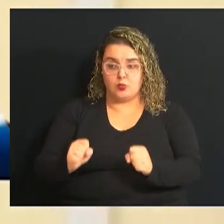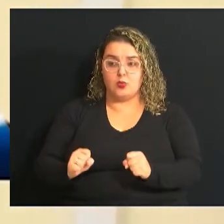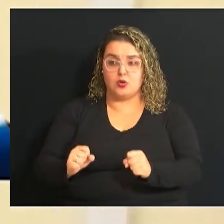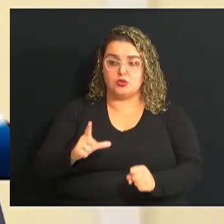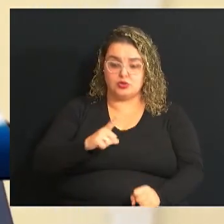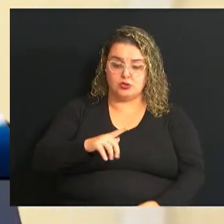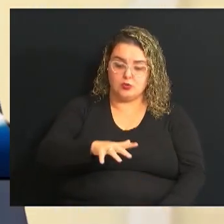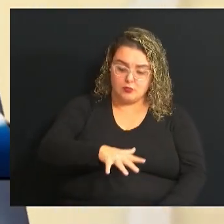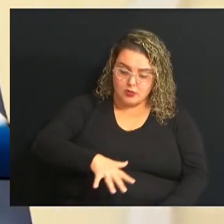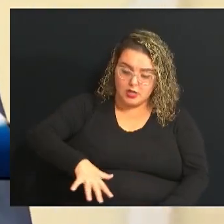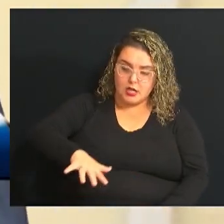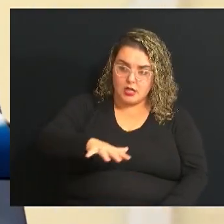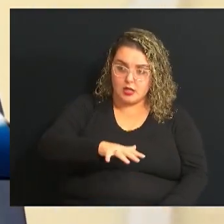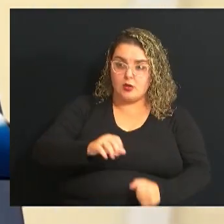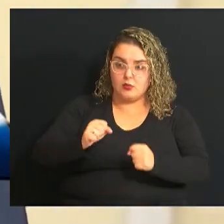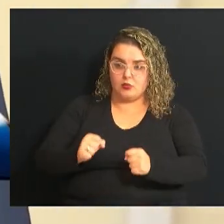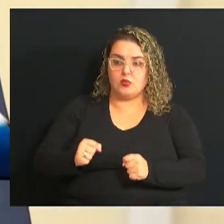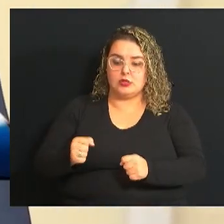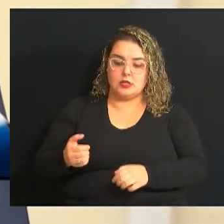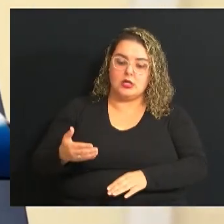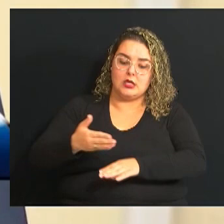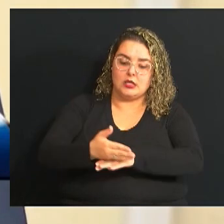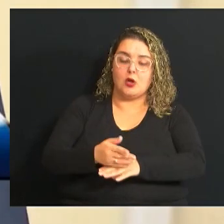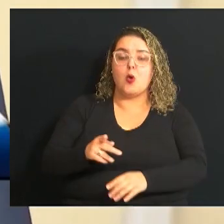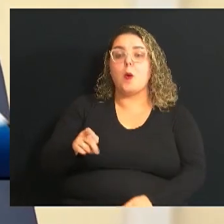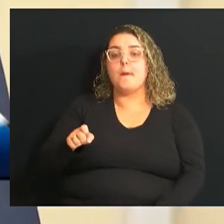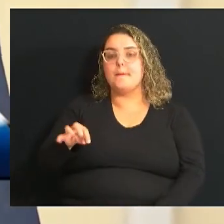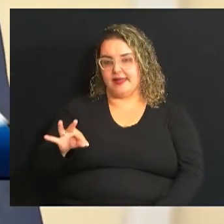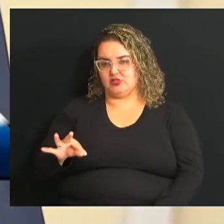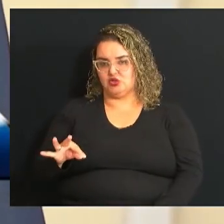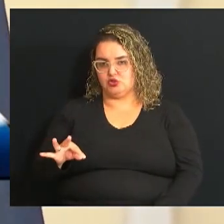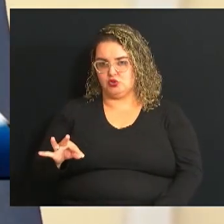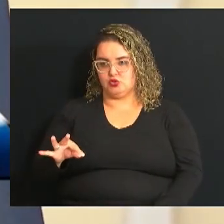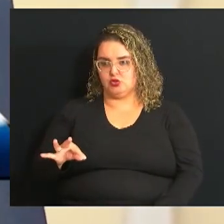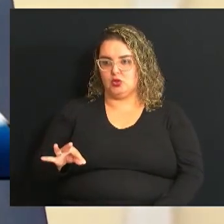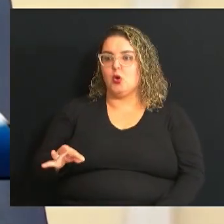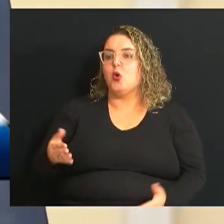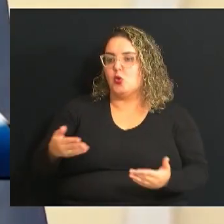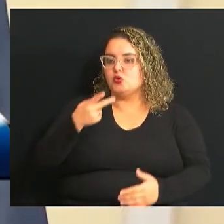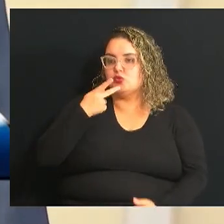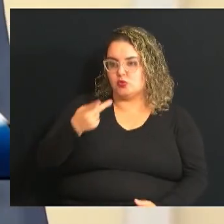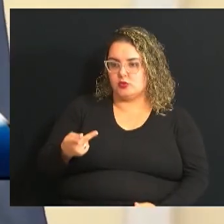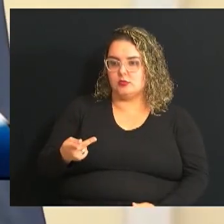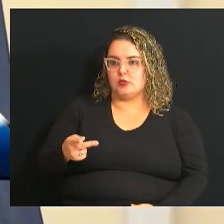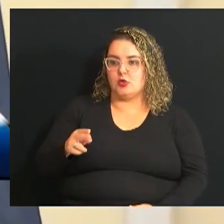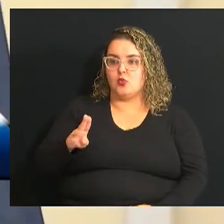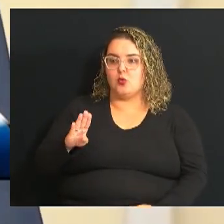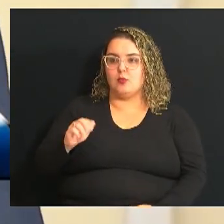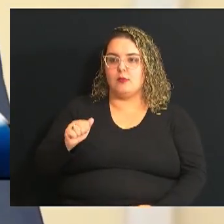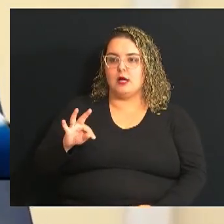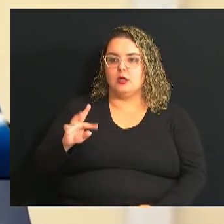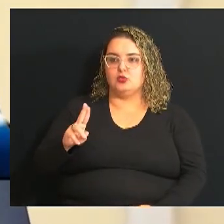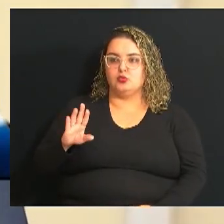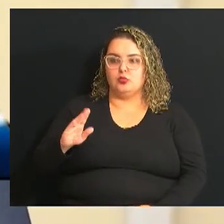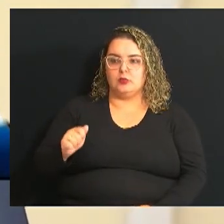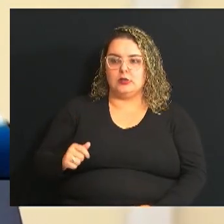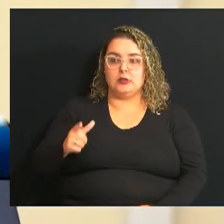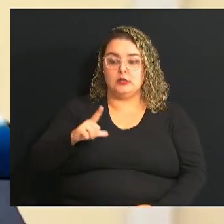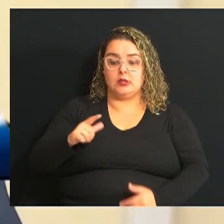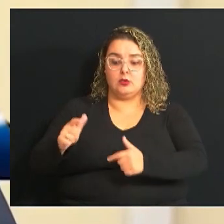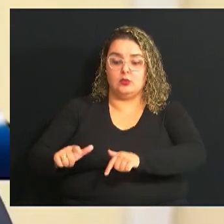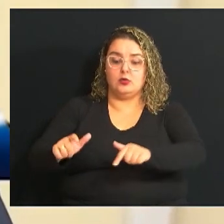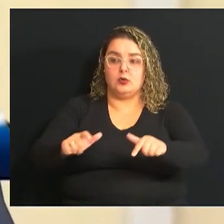não sabe aonde descartar esses componentes eletrônicos, como celulares, televisões, lâmpadas de sódios. Então acaba descartando